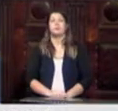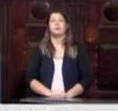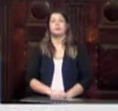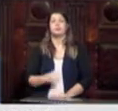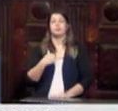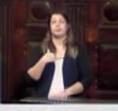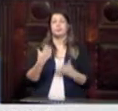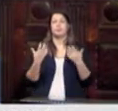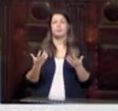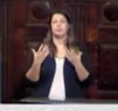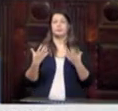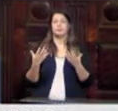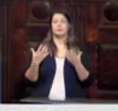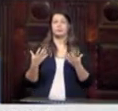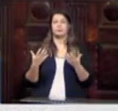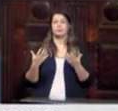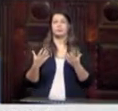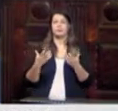queria